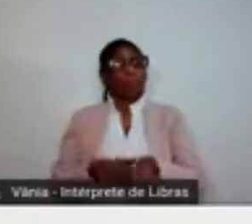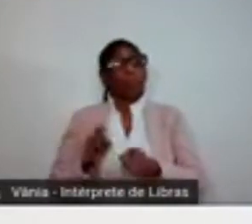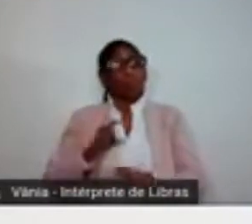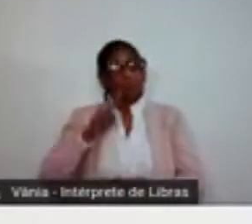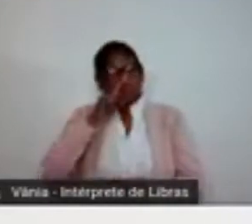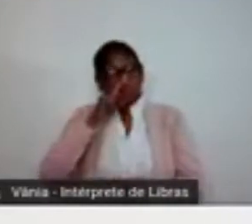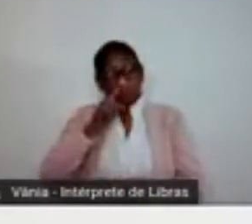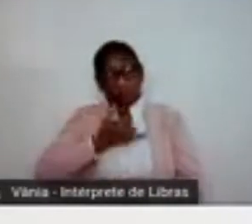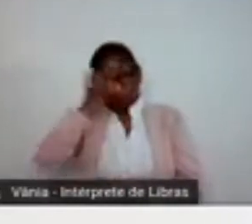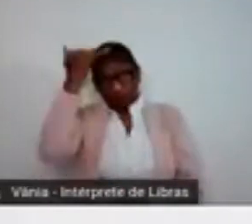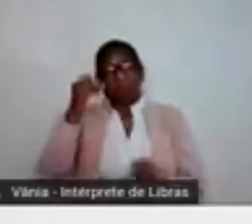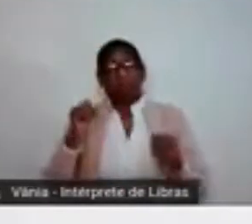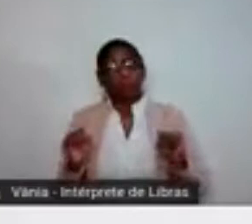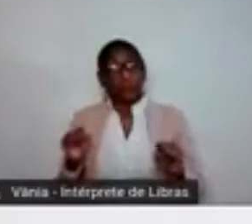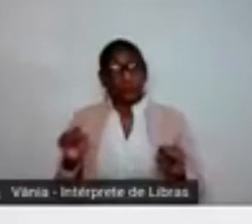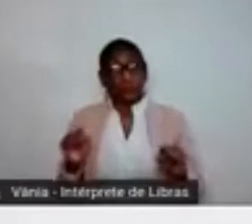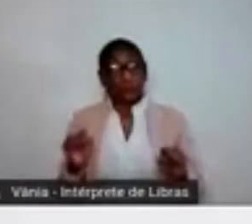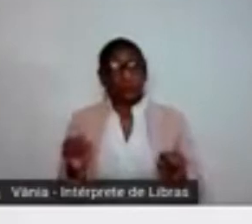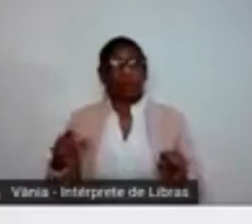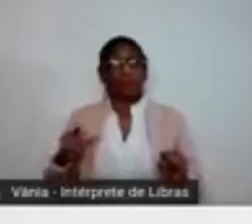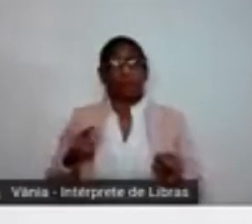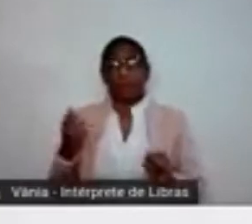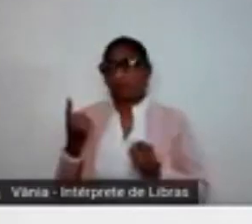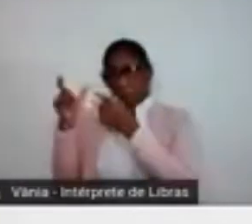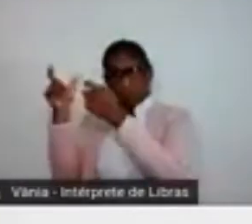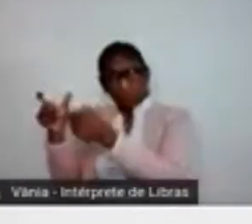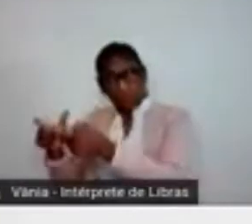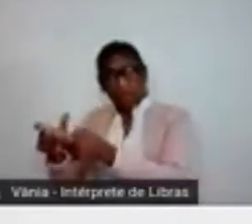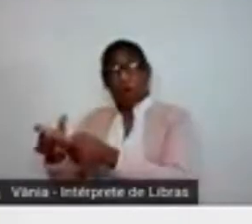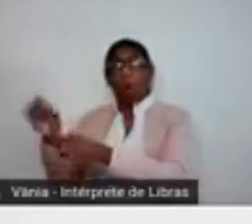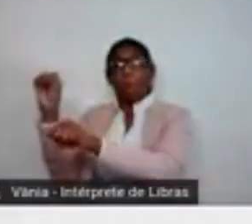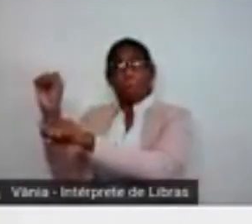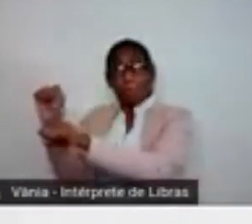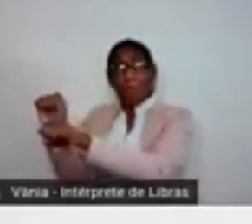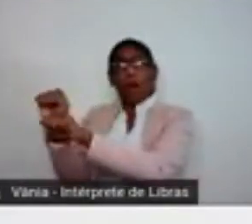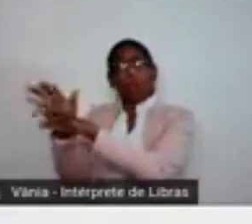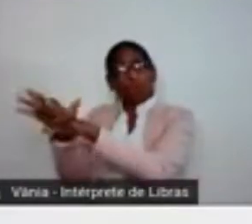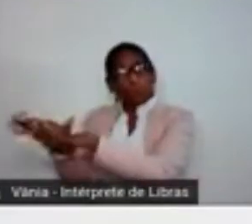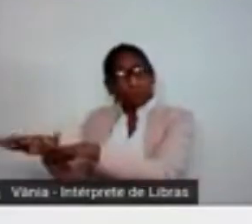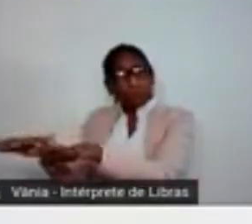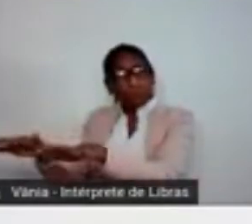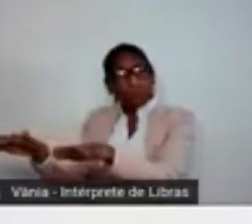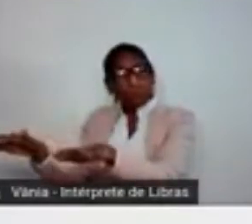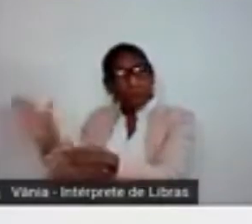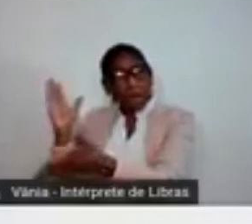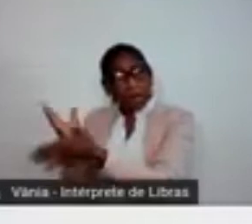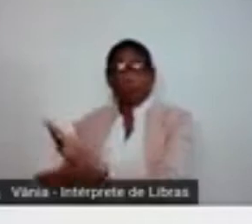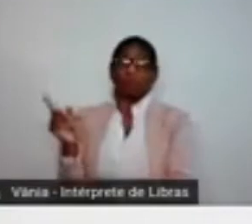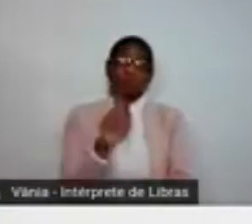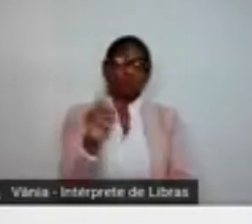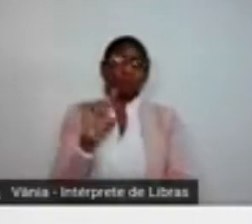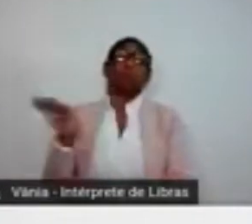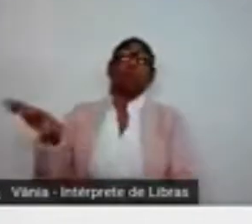e o fato de ter alguma estabilização, ou recursos serem concedidos, não significa